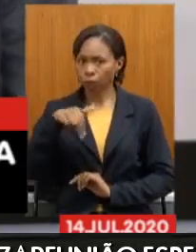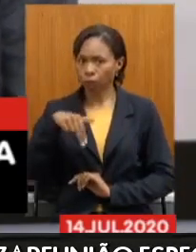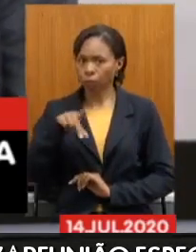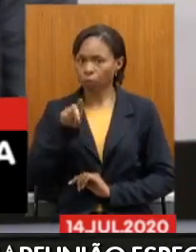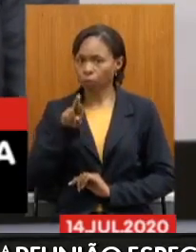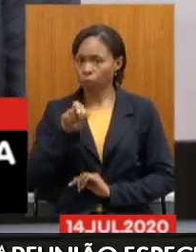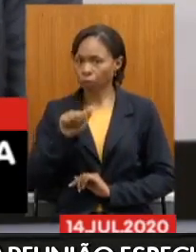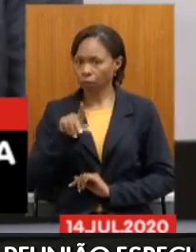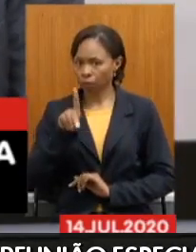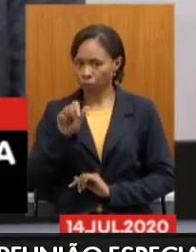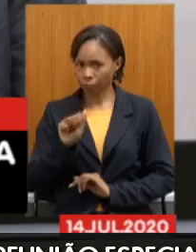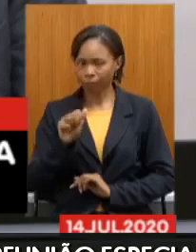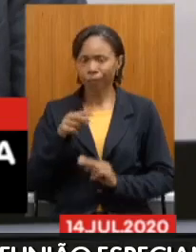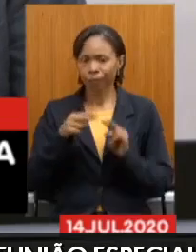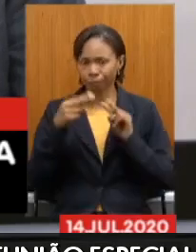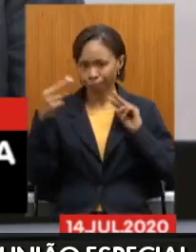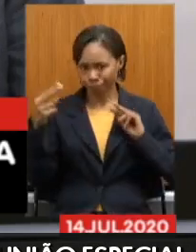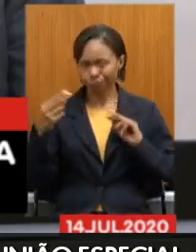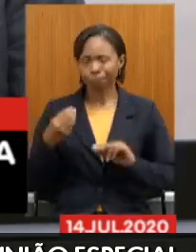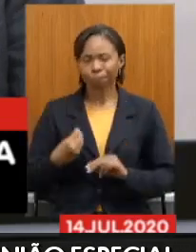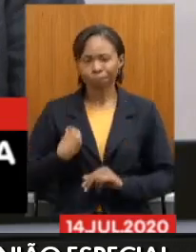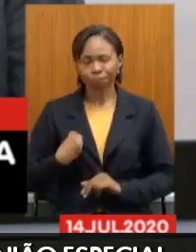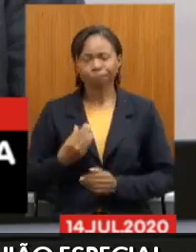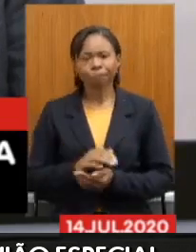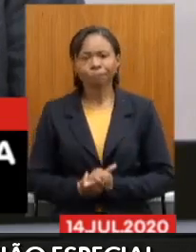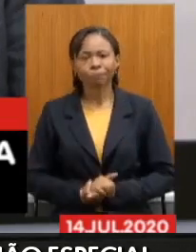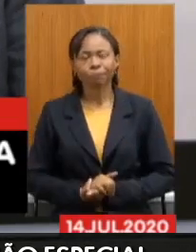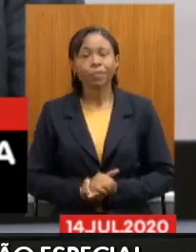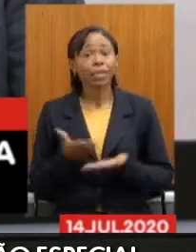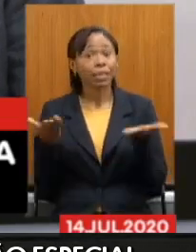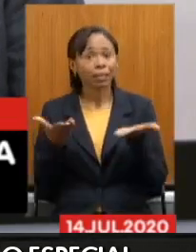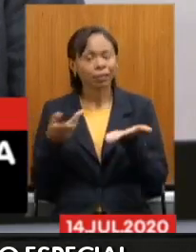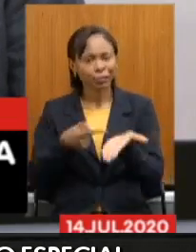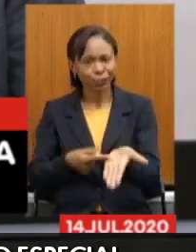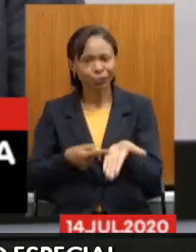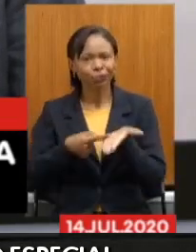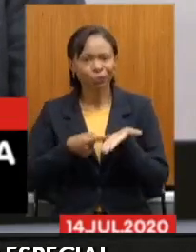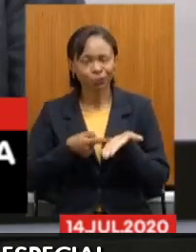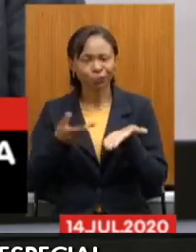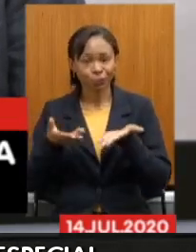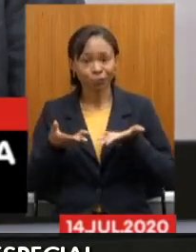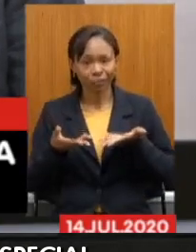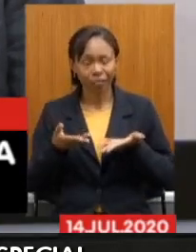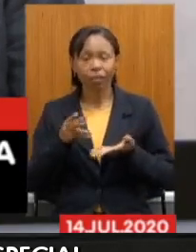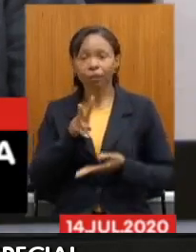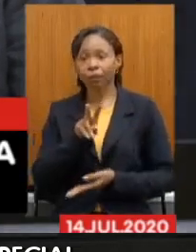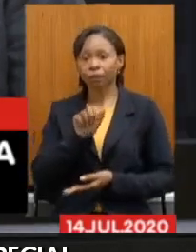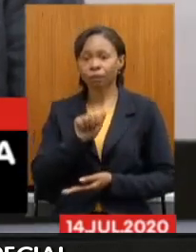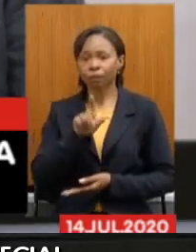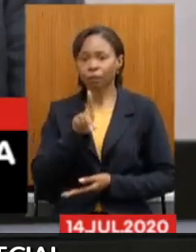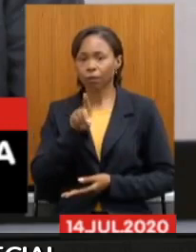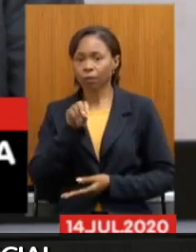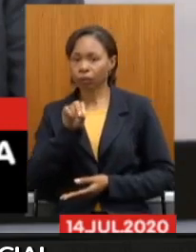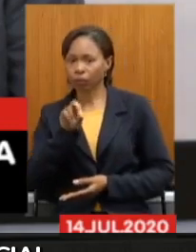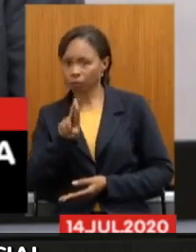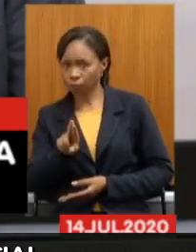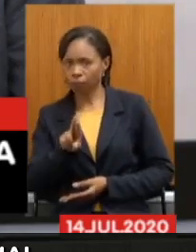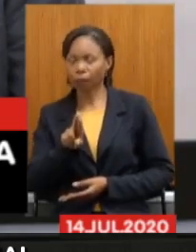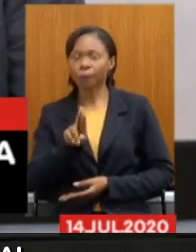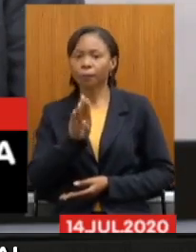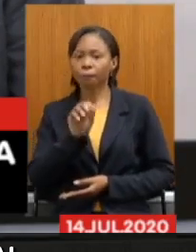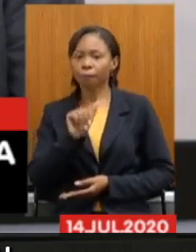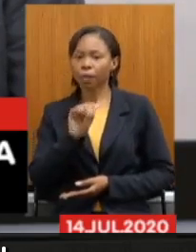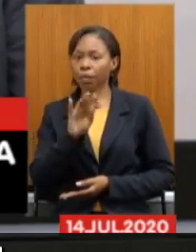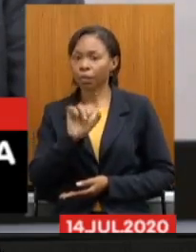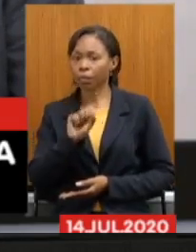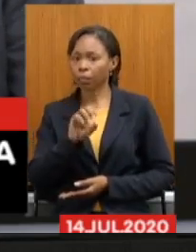de forma remota. Quero, neste momento, convidar o senhor Valdir Batista da Silva, para